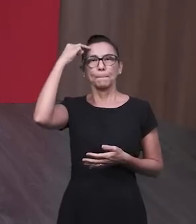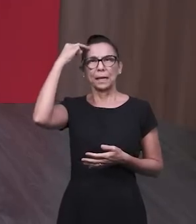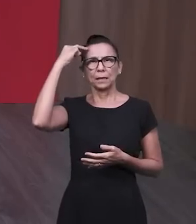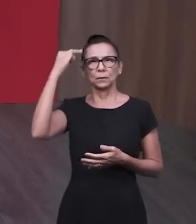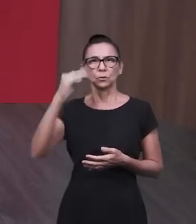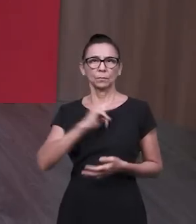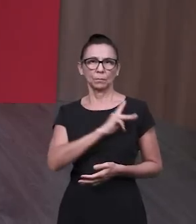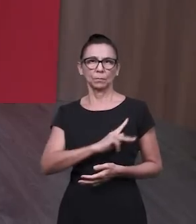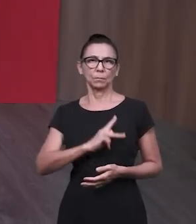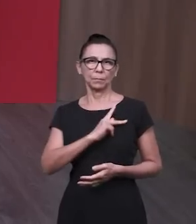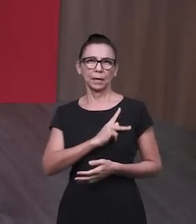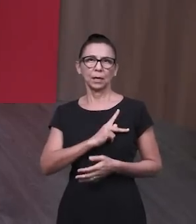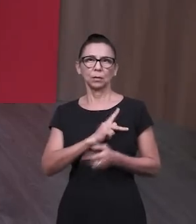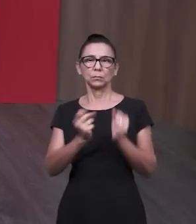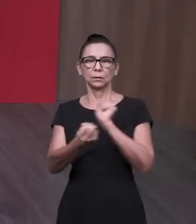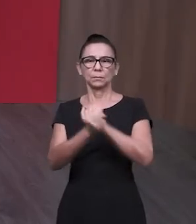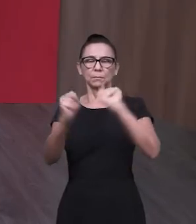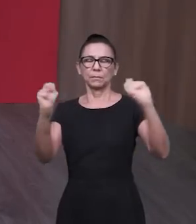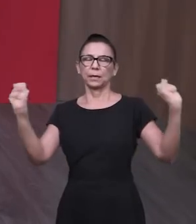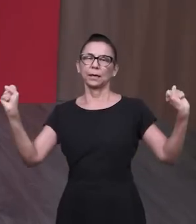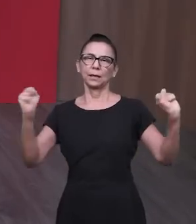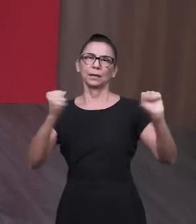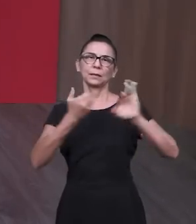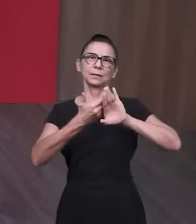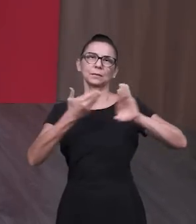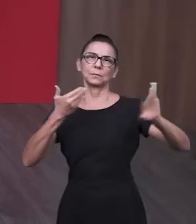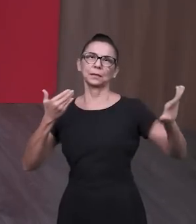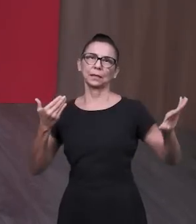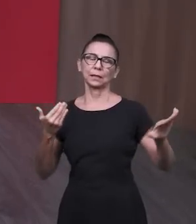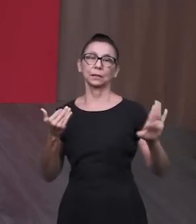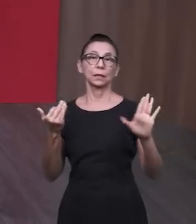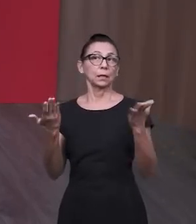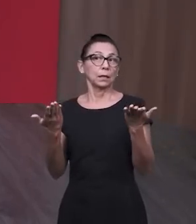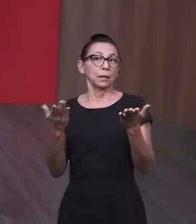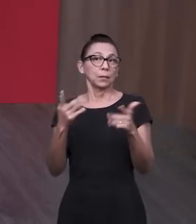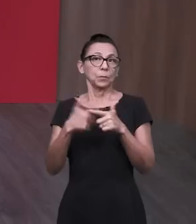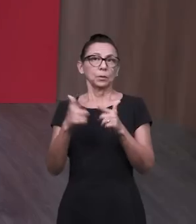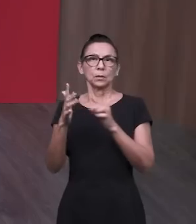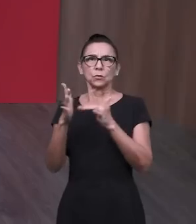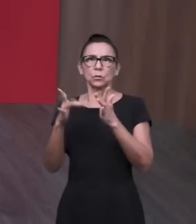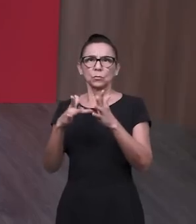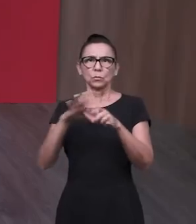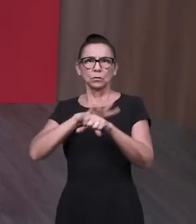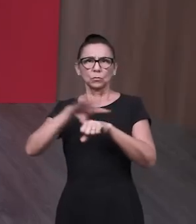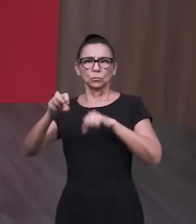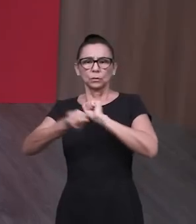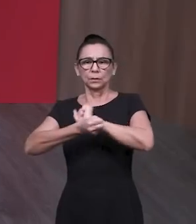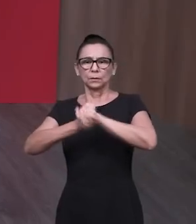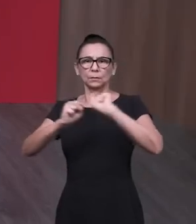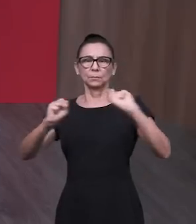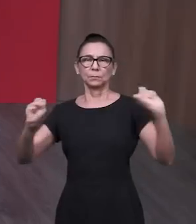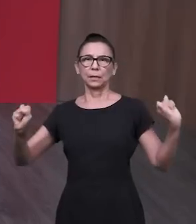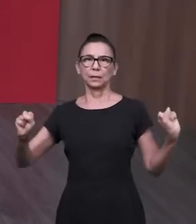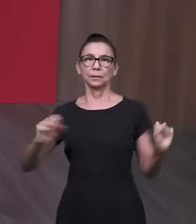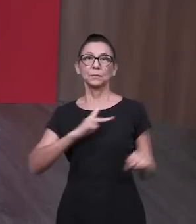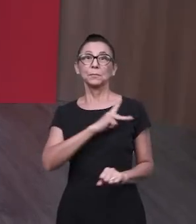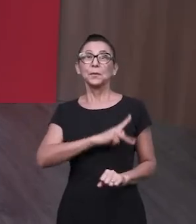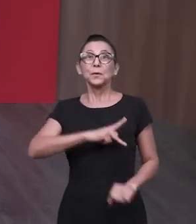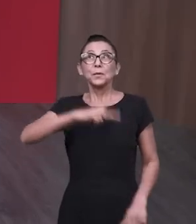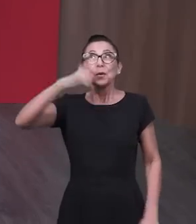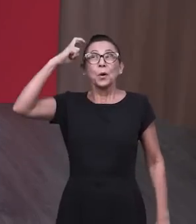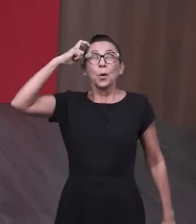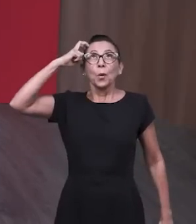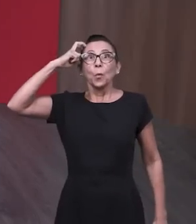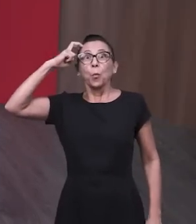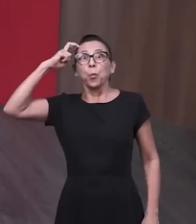pelo Senhor. Liberta. Porque Jesus é a cura. E Paulo, né, era um homem muito culto, mas ele não conhecia a